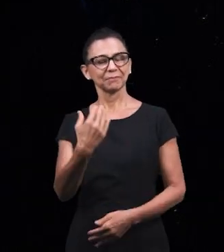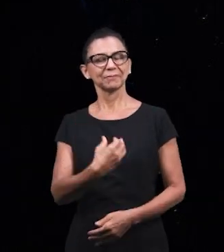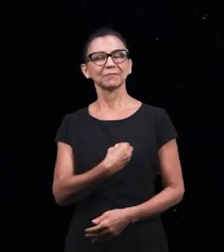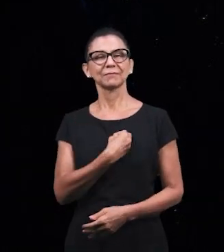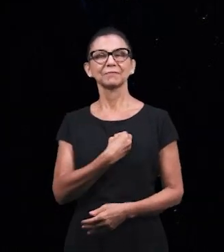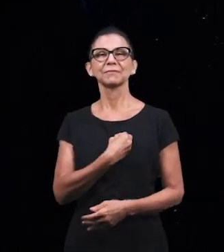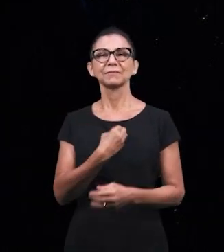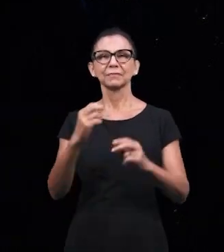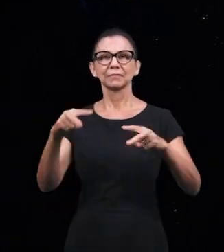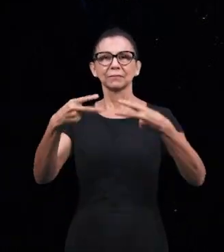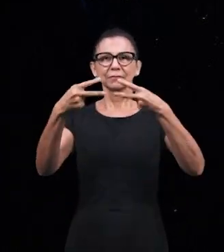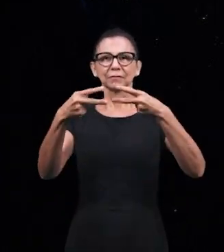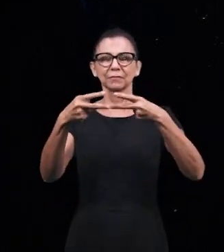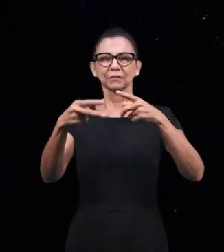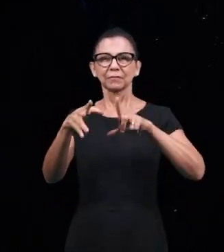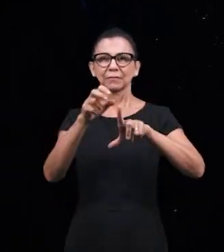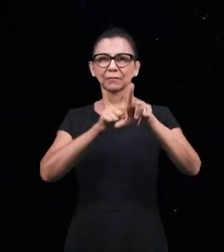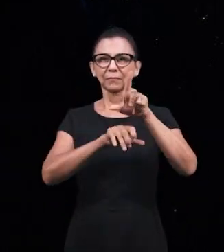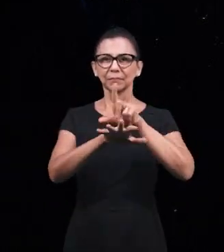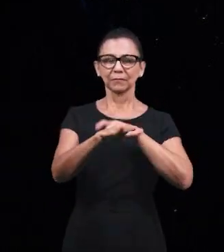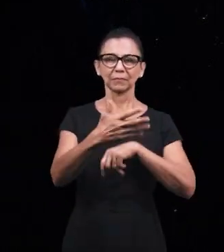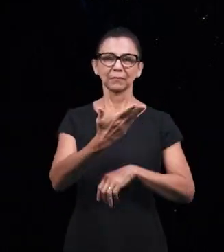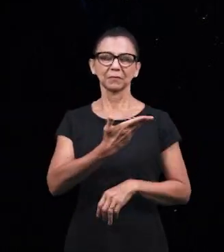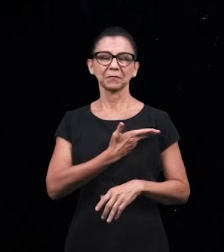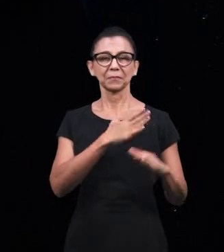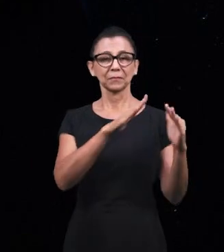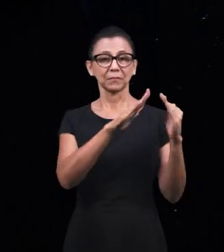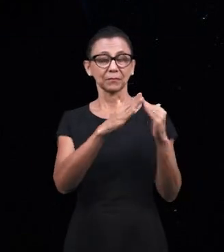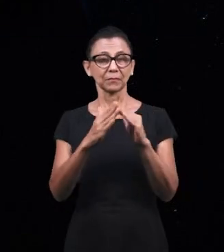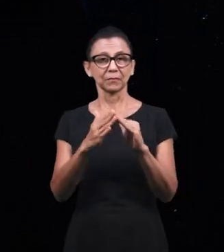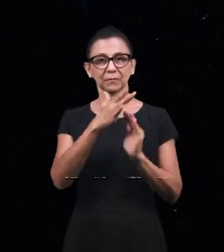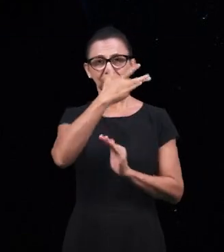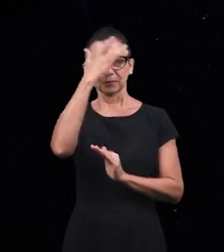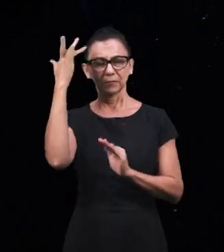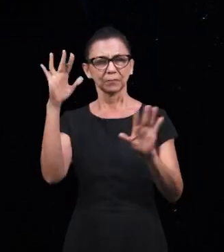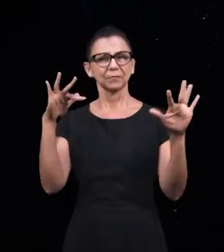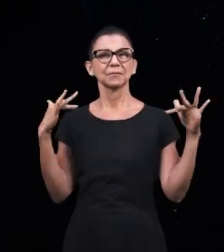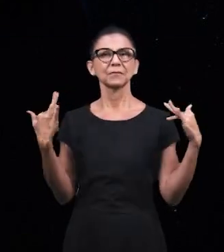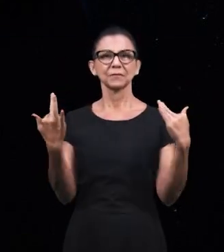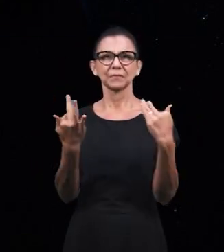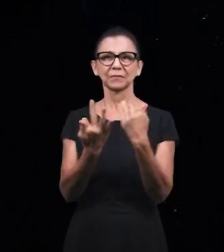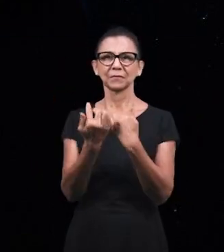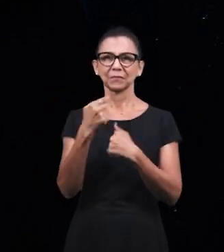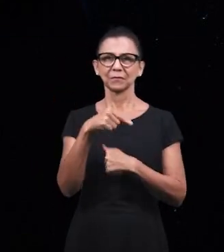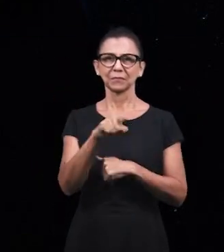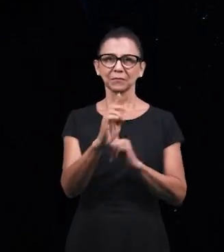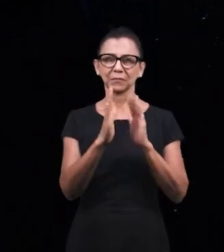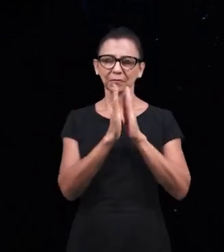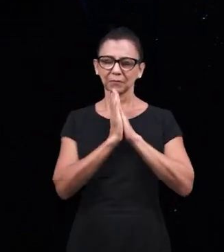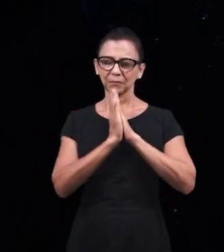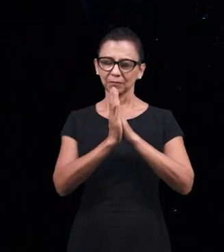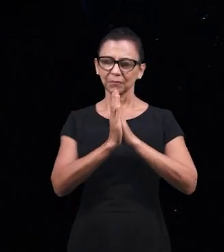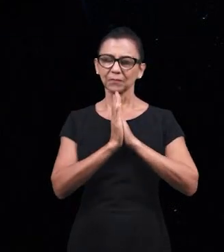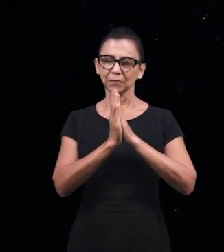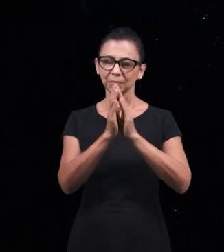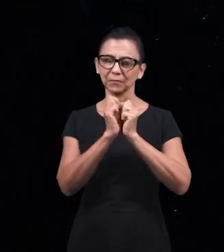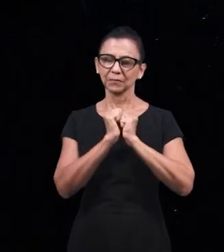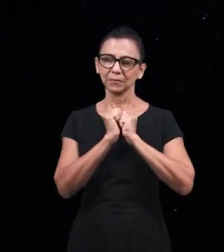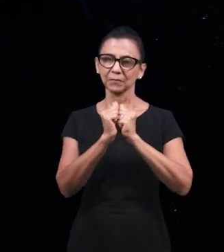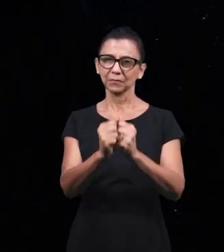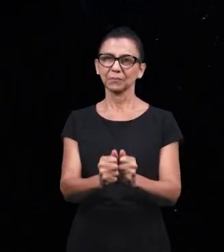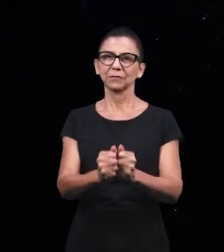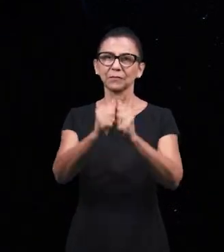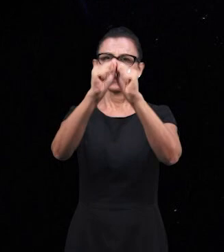participarem. Compartilhe esse link, passe para amigos, vizinhos, parentes, pessoas por quem você está orando. E